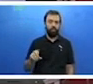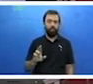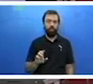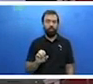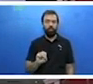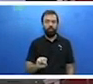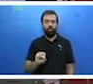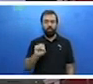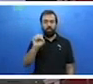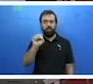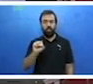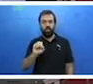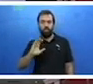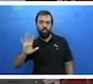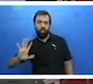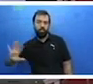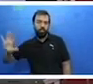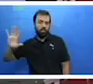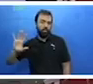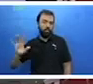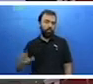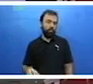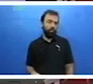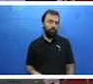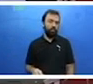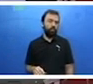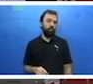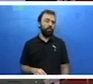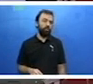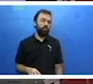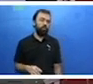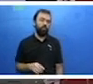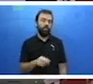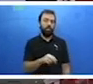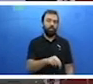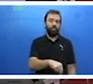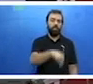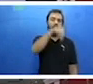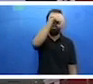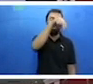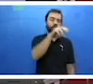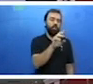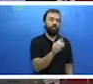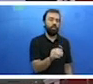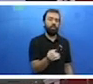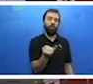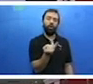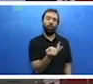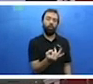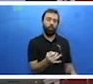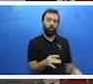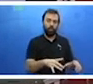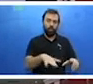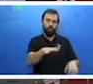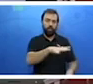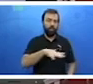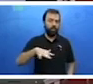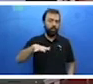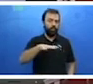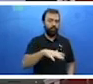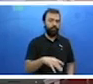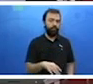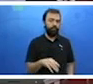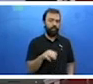ela tem 4 milhões, aproximadamente 4 milhões de quilômetro quadrado. Nós temos o